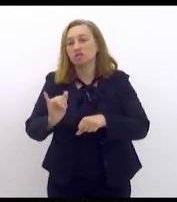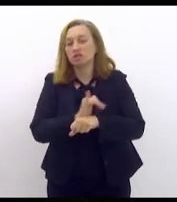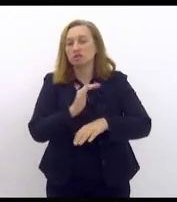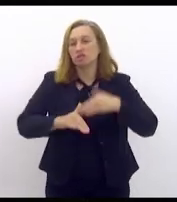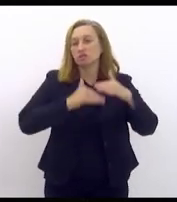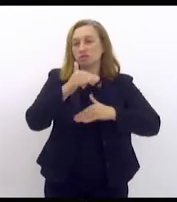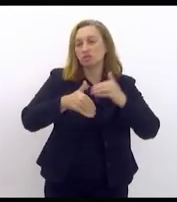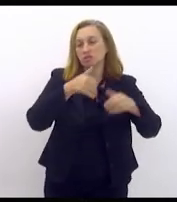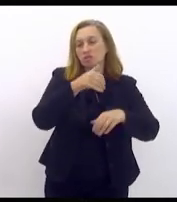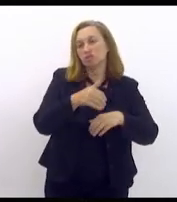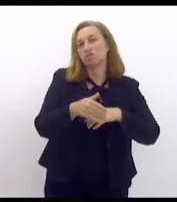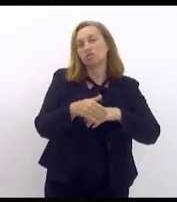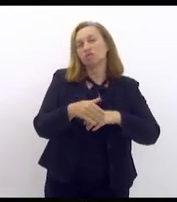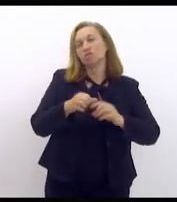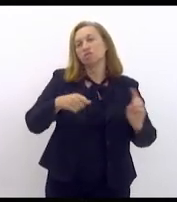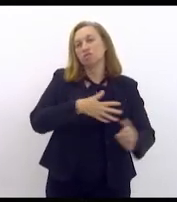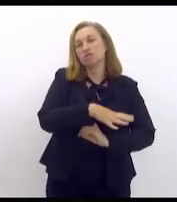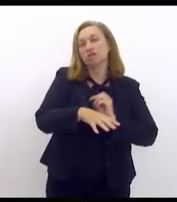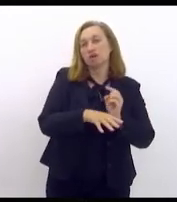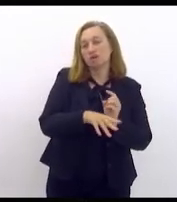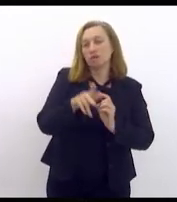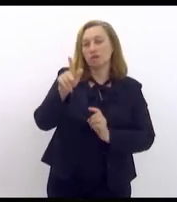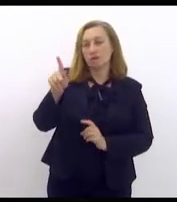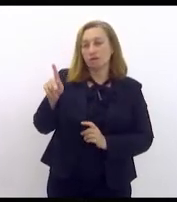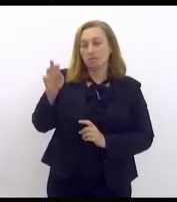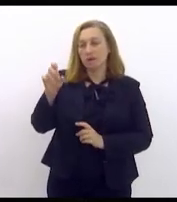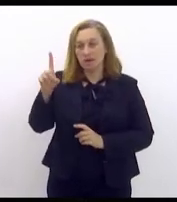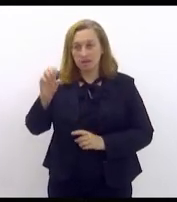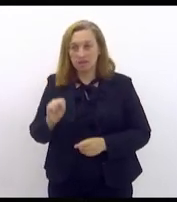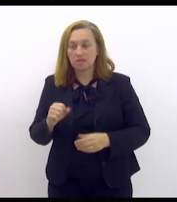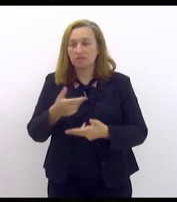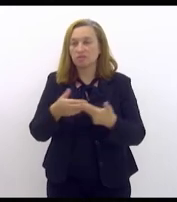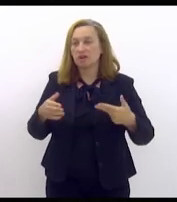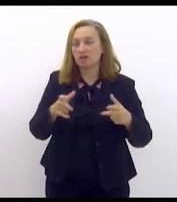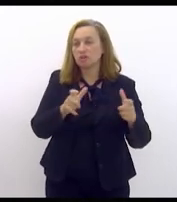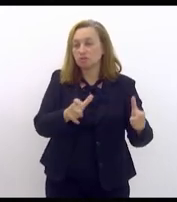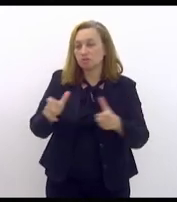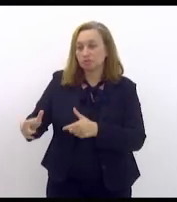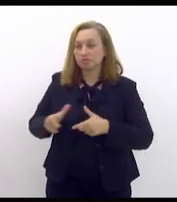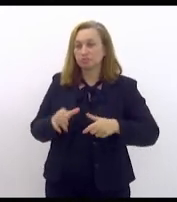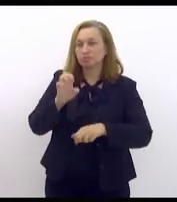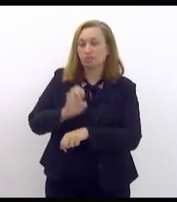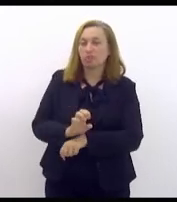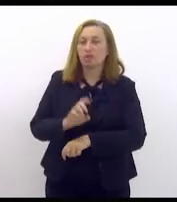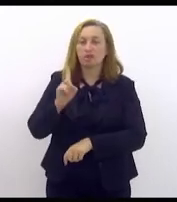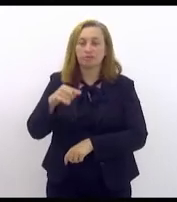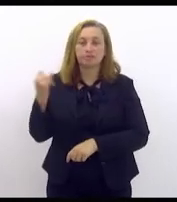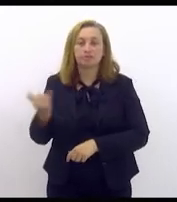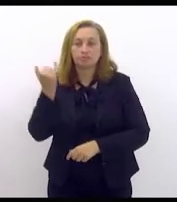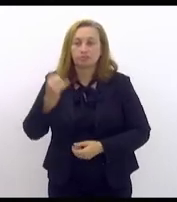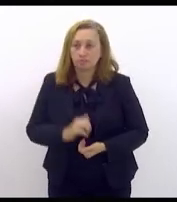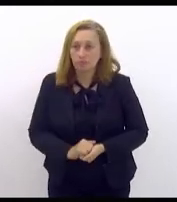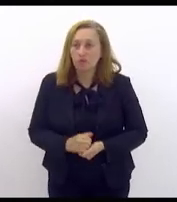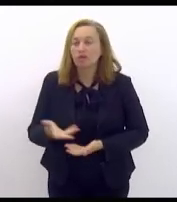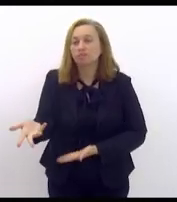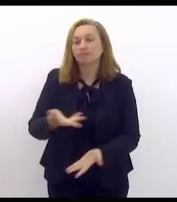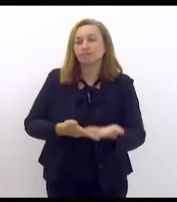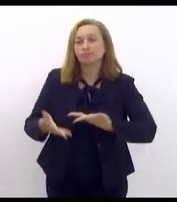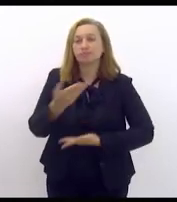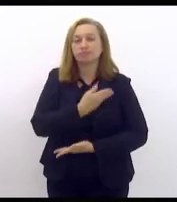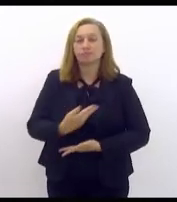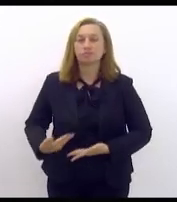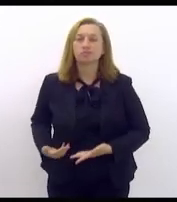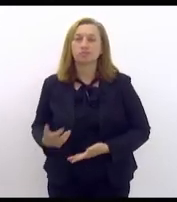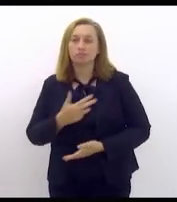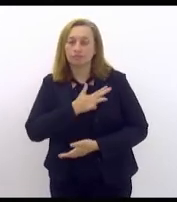o PEDES. As várias regiões do Estado têm vocações econômicas muito potentes. E em parceria com o governo Lula,